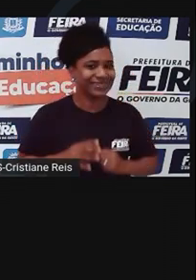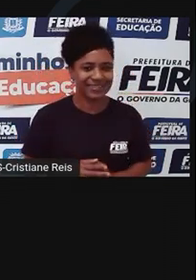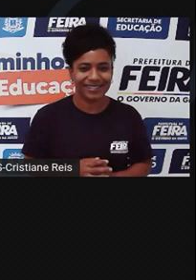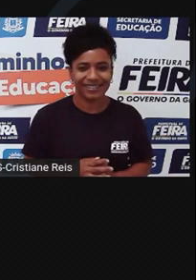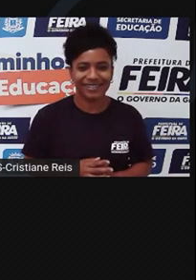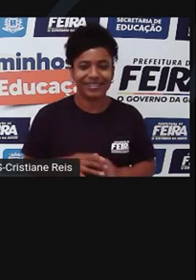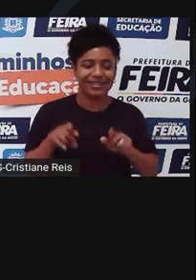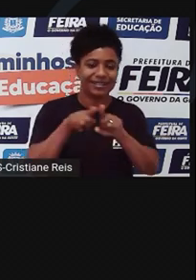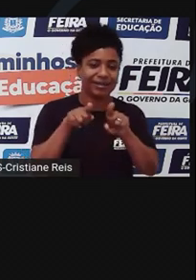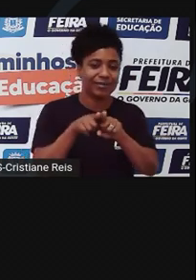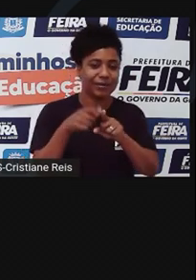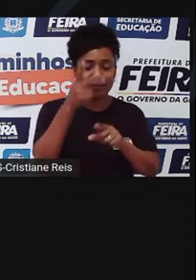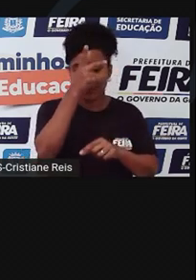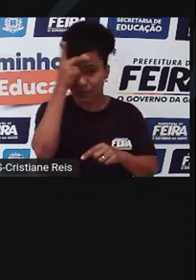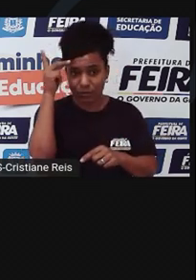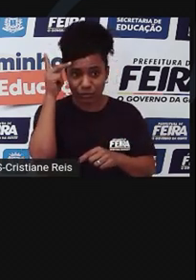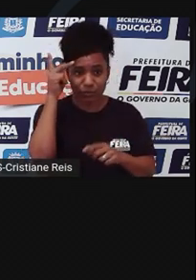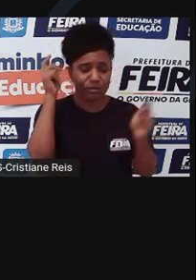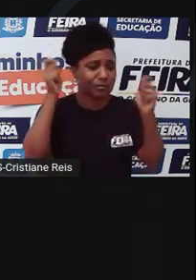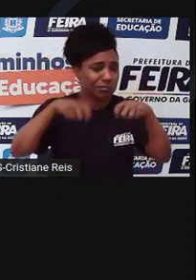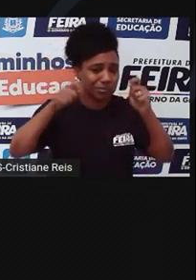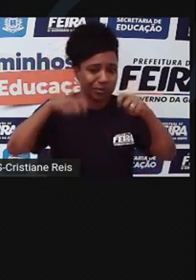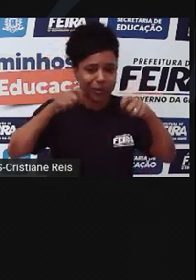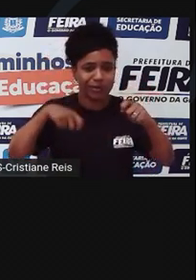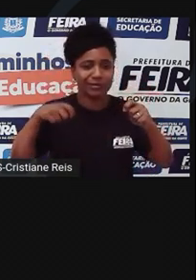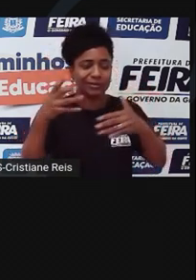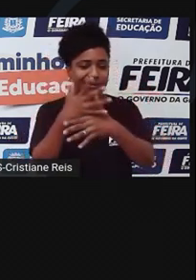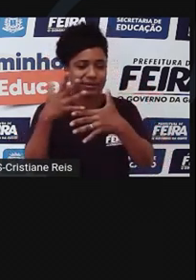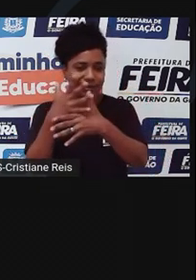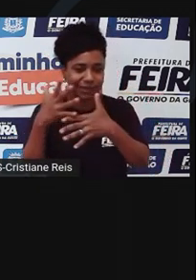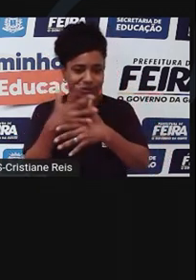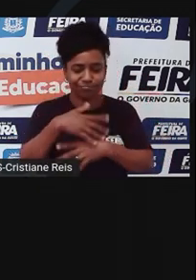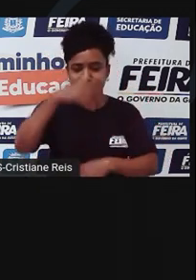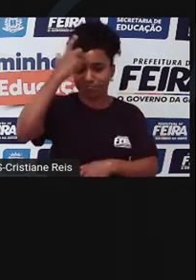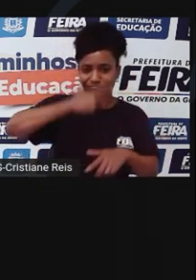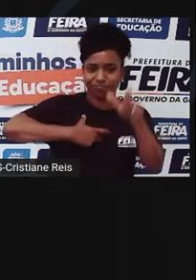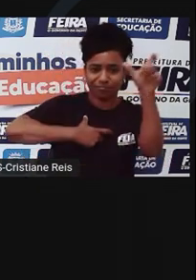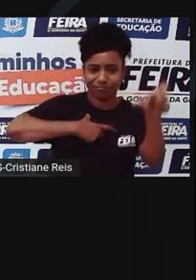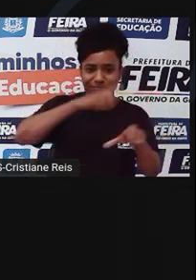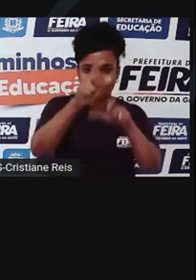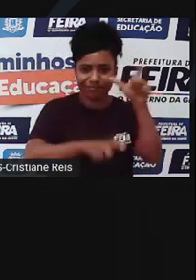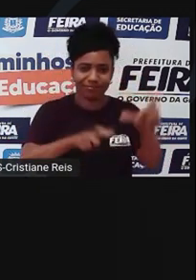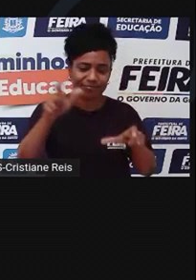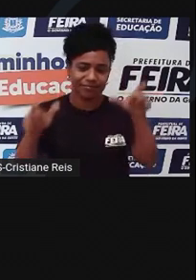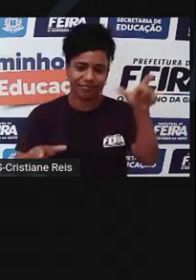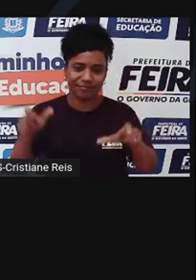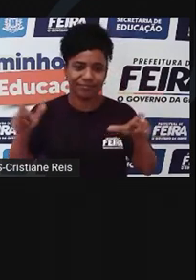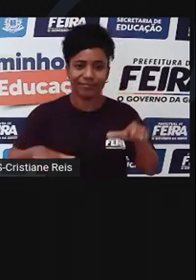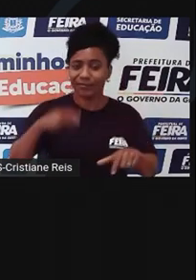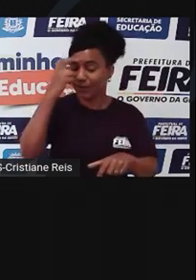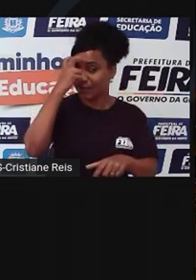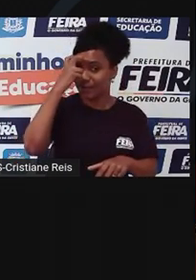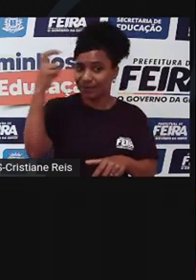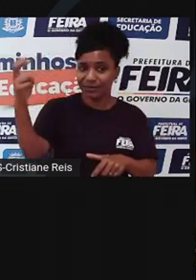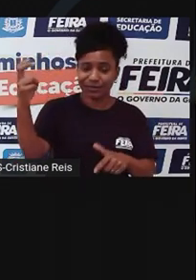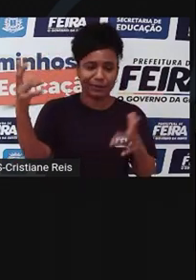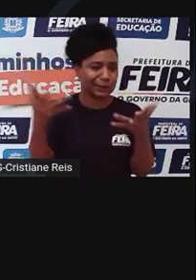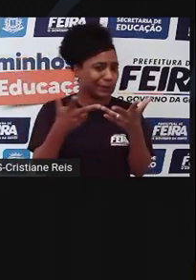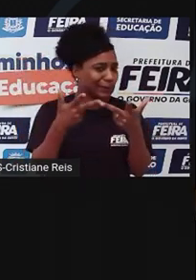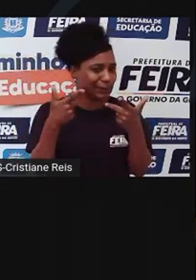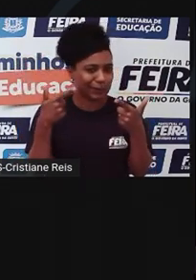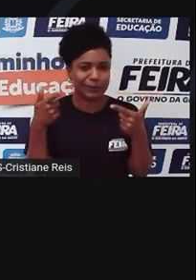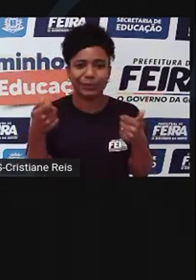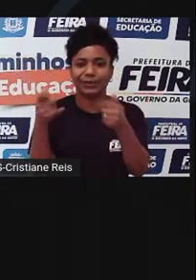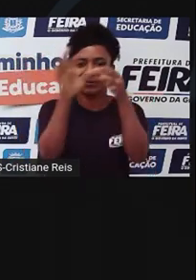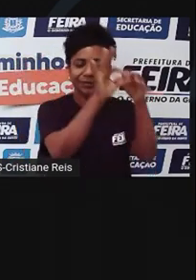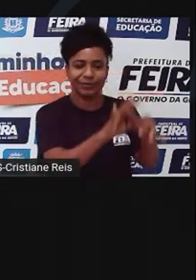cidadãos de uma cidade inteligente acabam tornando-se ou são pressionados a tornarem-se mais inteligentes também